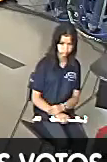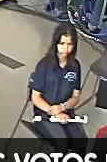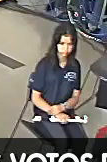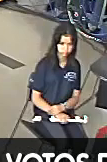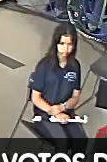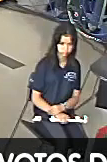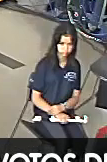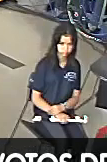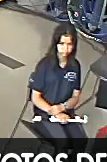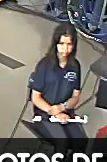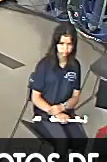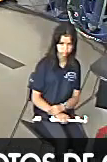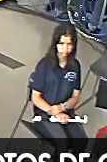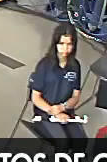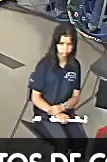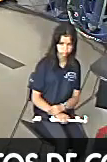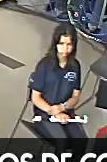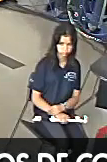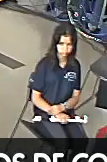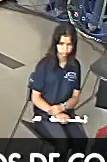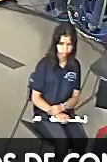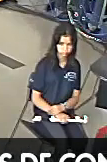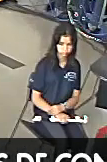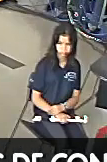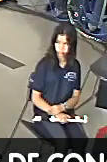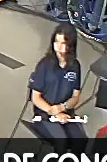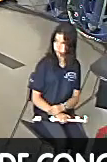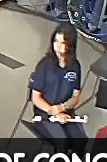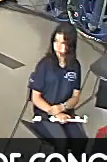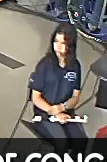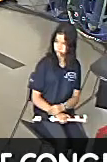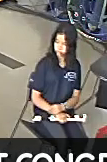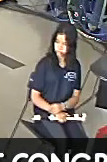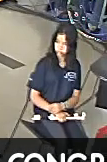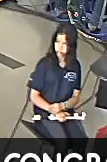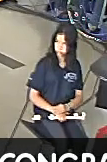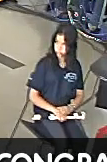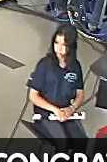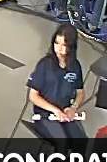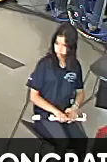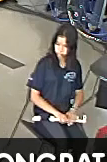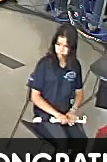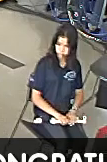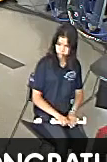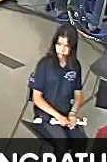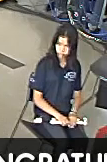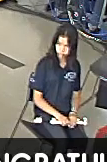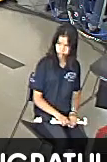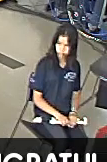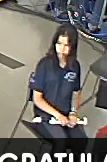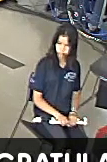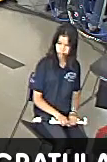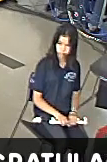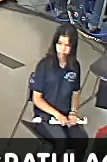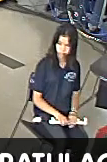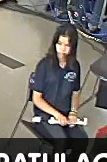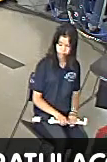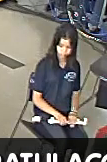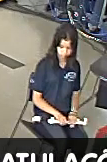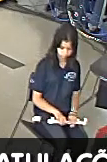Isso. Eu indago aqui aos convidados se alguém deseja fazer uso da palavra para suas considerações antes da gente escutar novamente